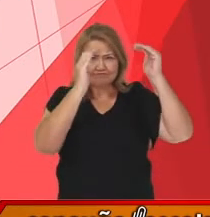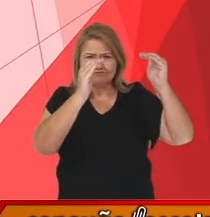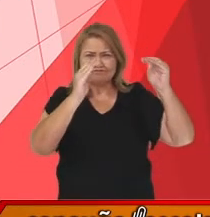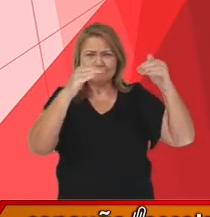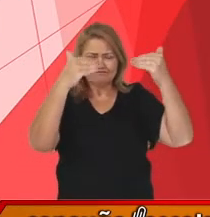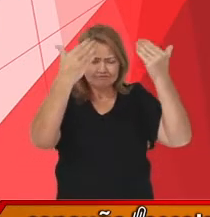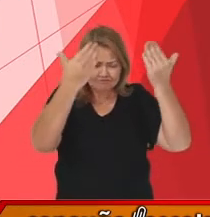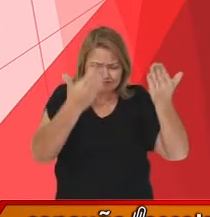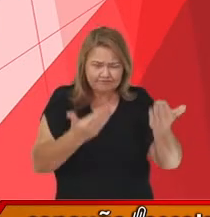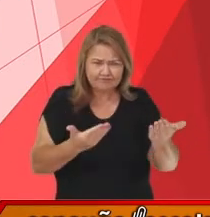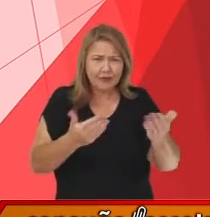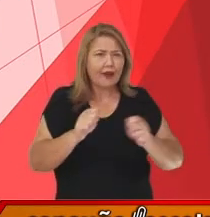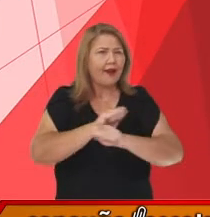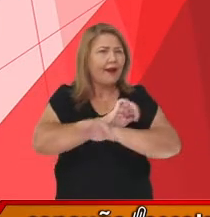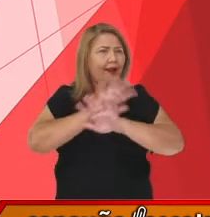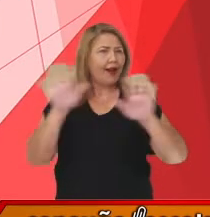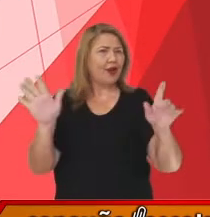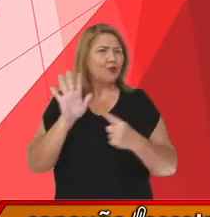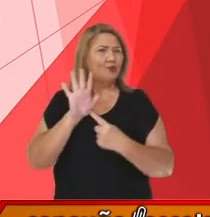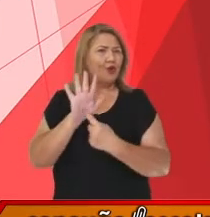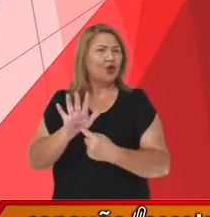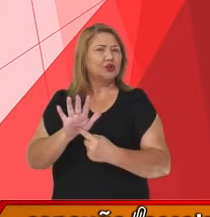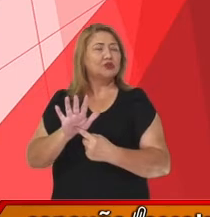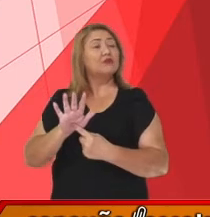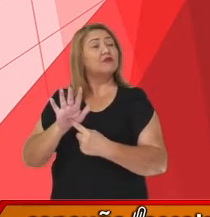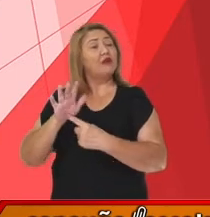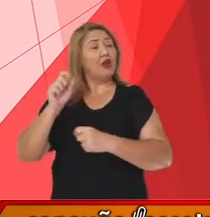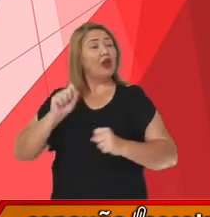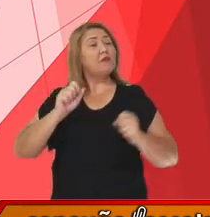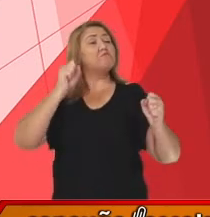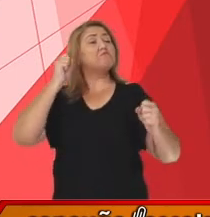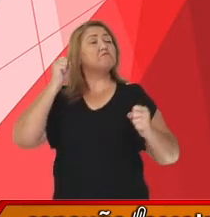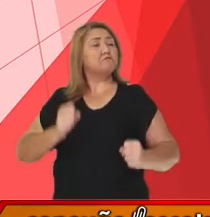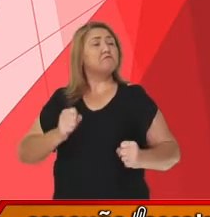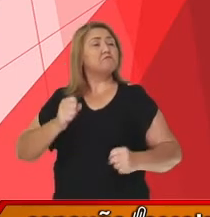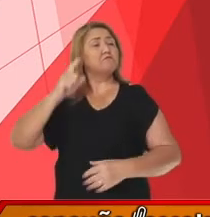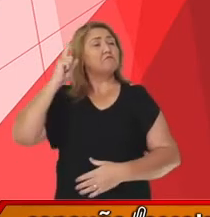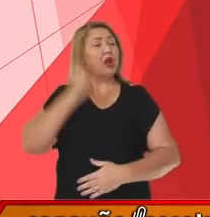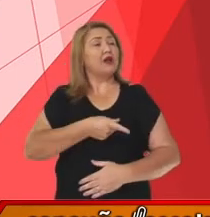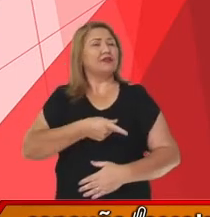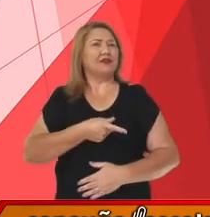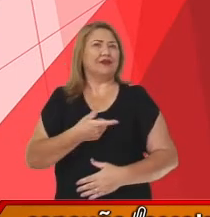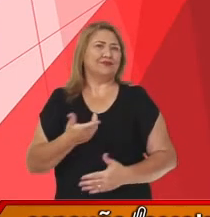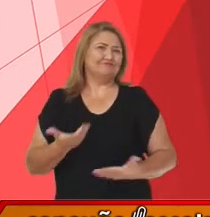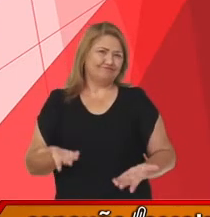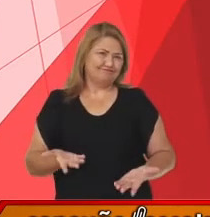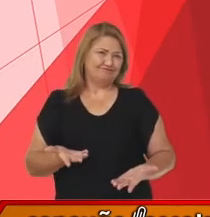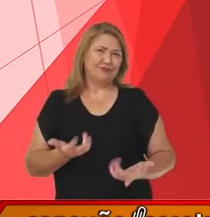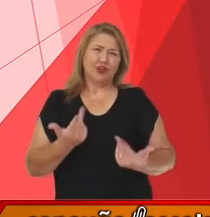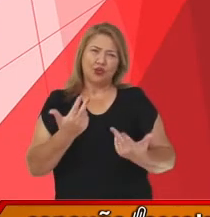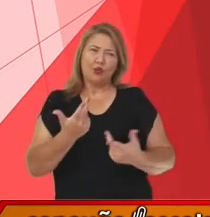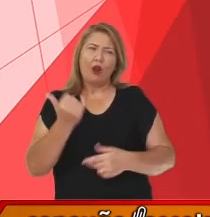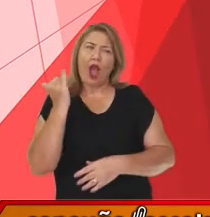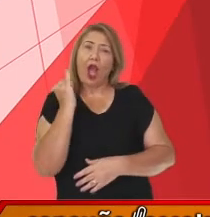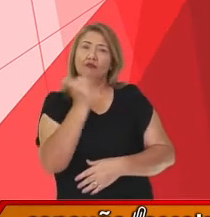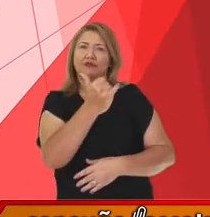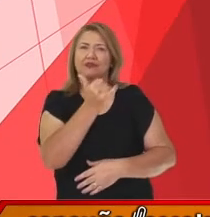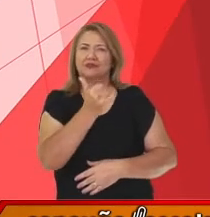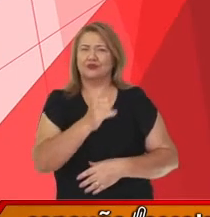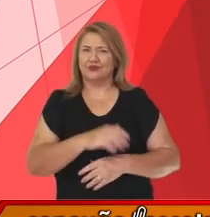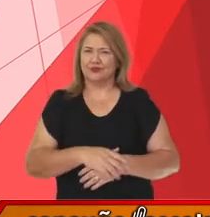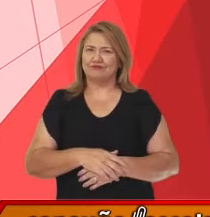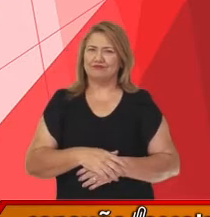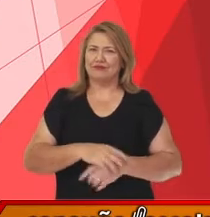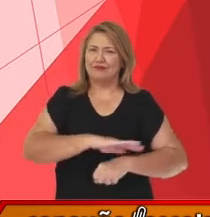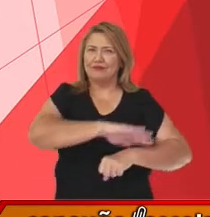clara indicação de quem é que mandava a partir daquele momento ali naquela região. É um recado, né,